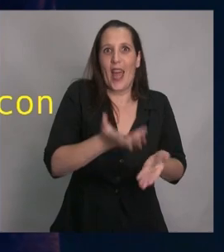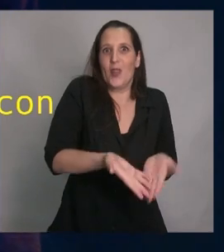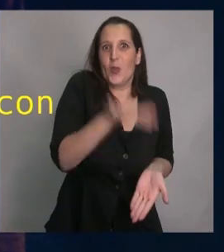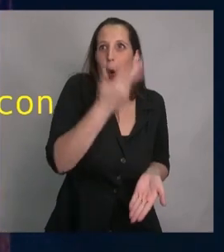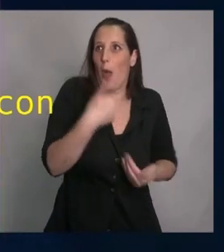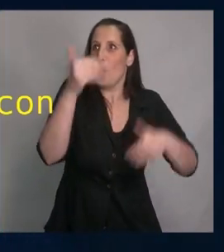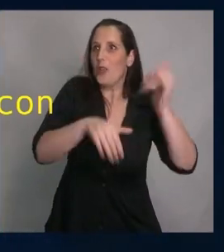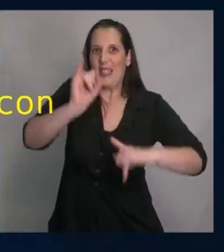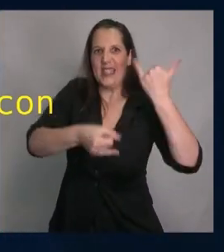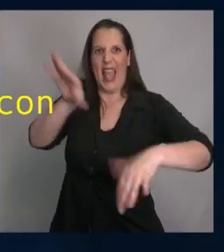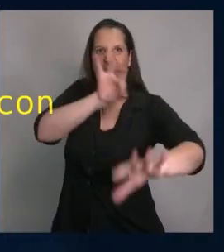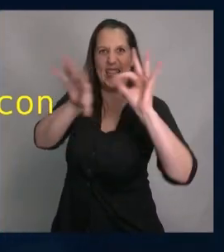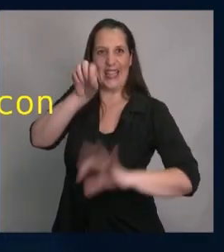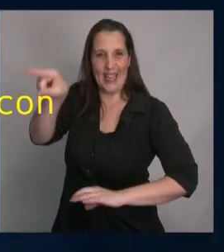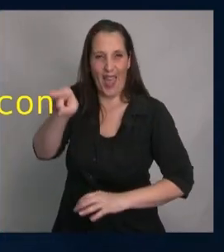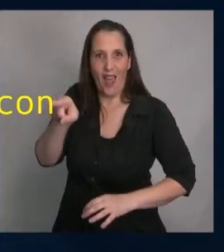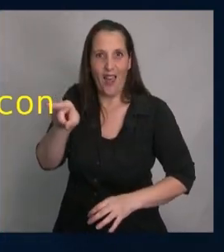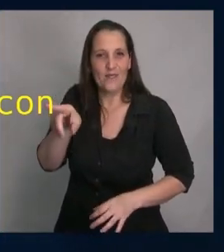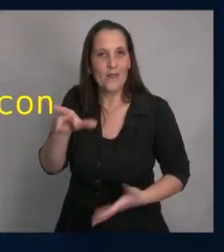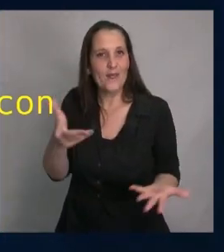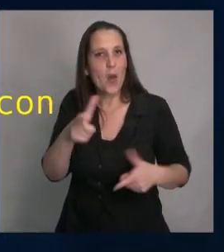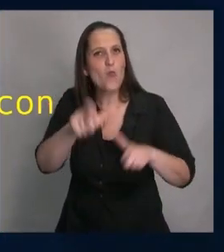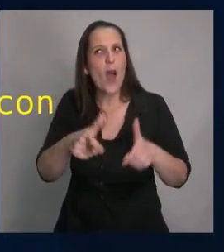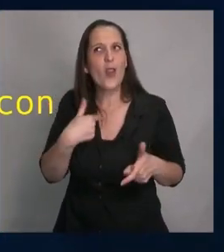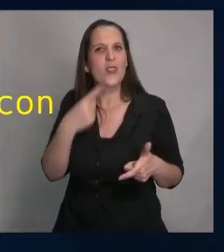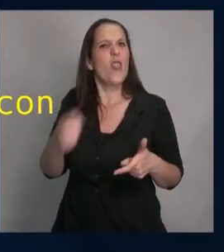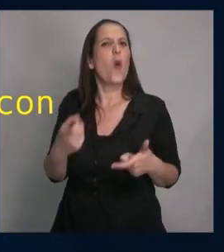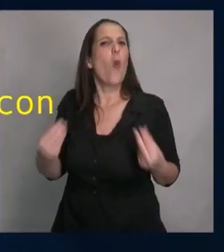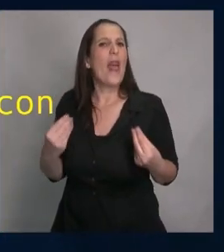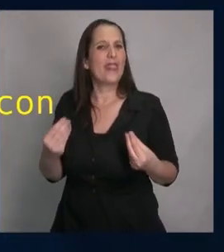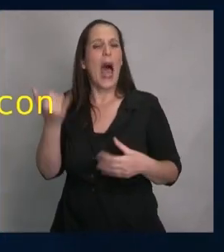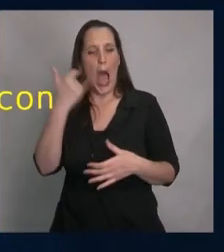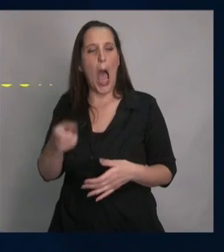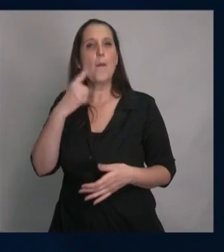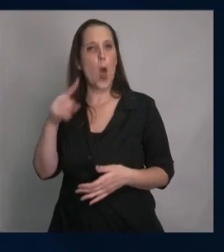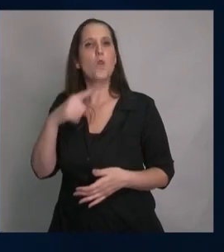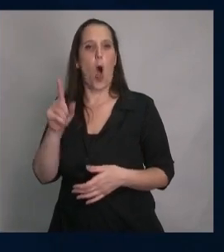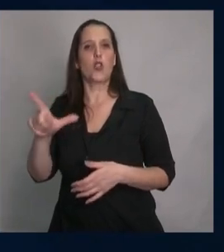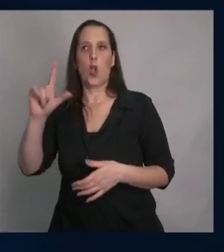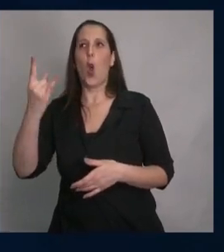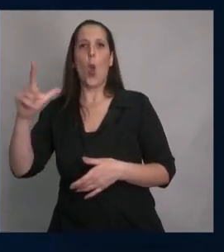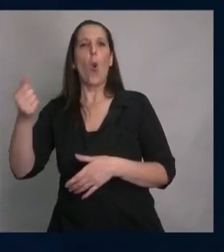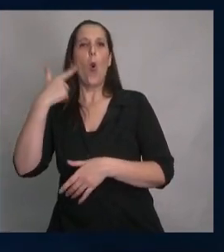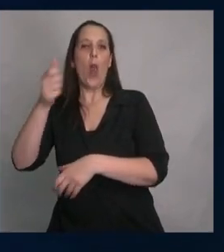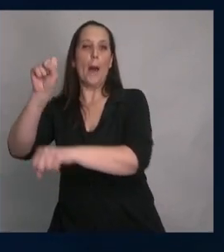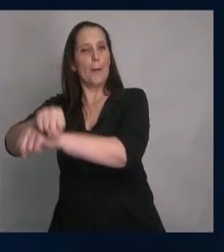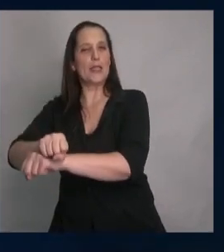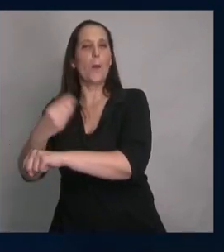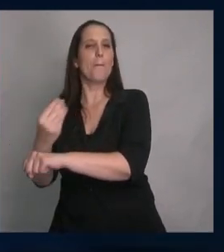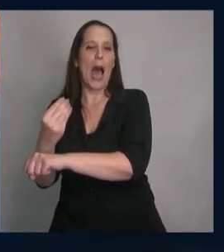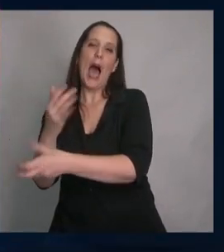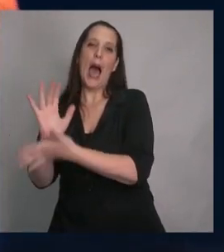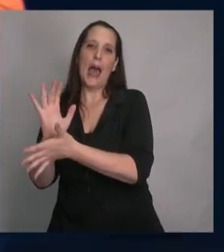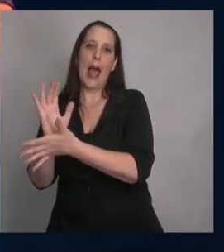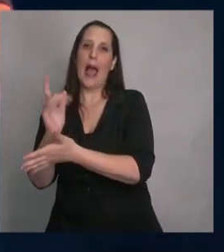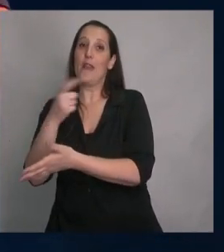que existia ali um tratamento diferenciado para impedir Lula de ganhar a eleição,